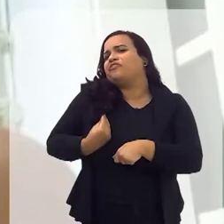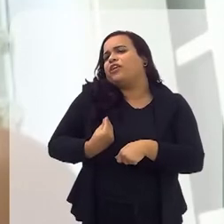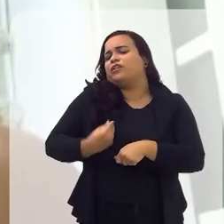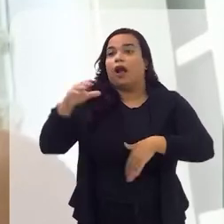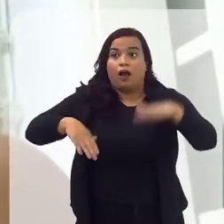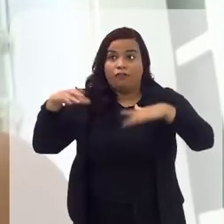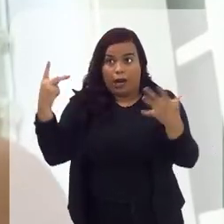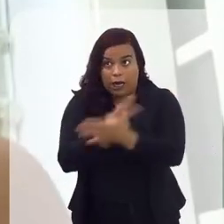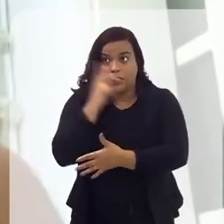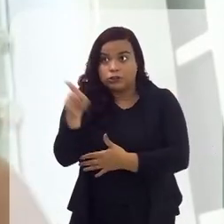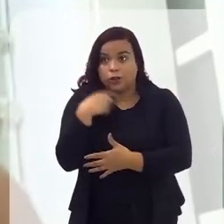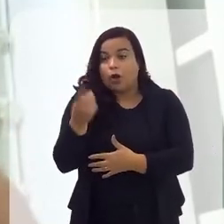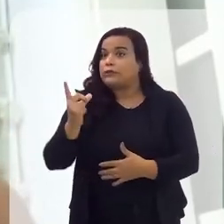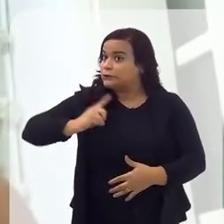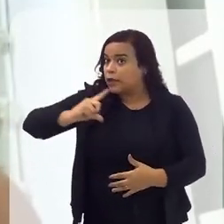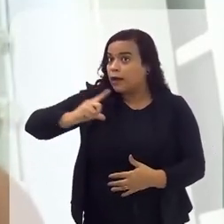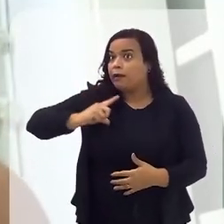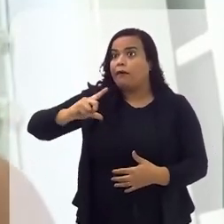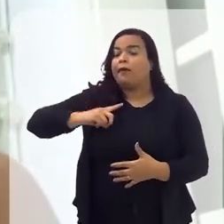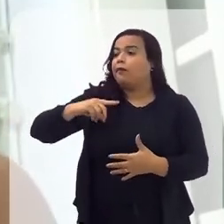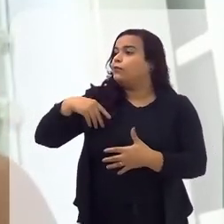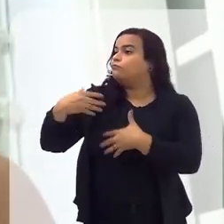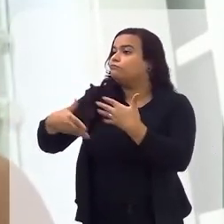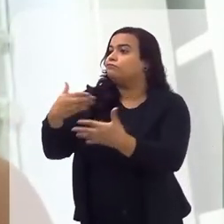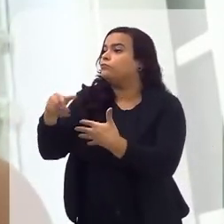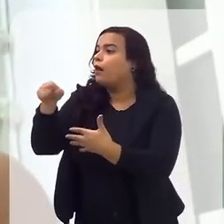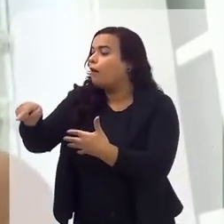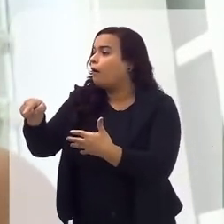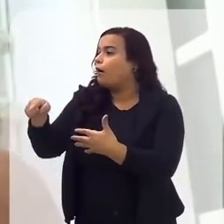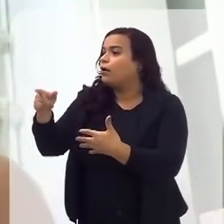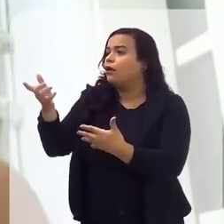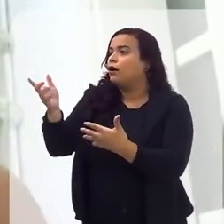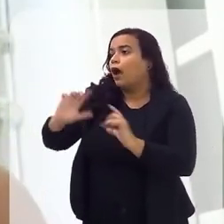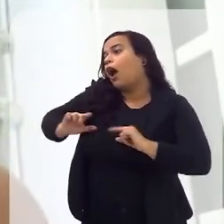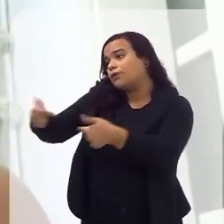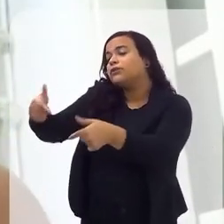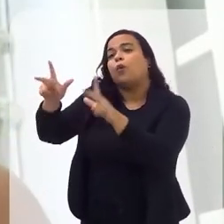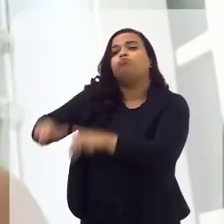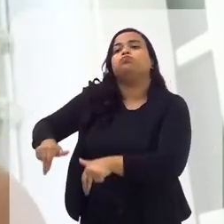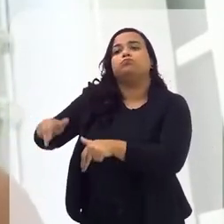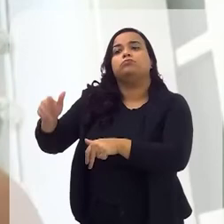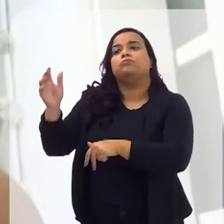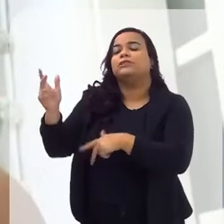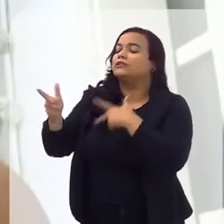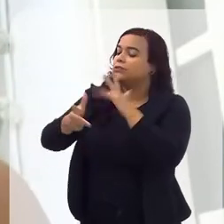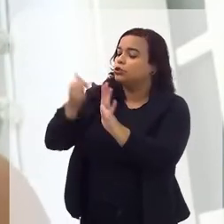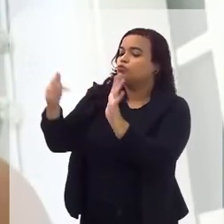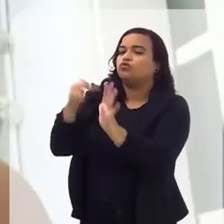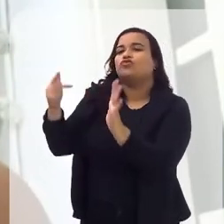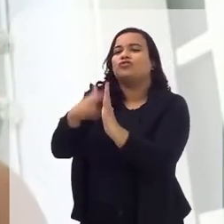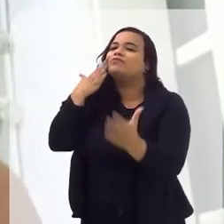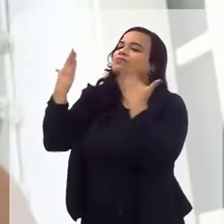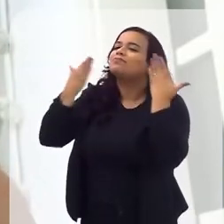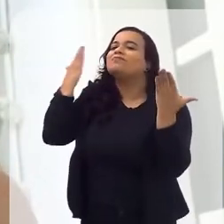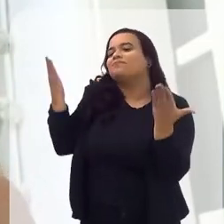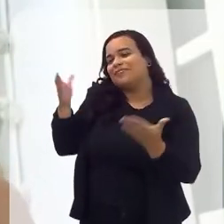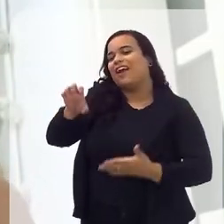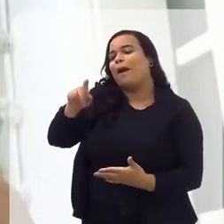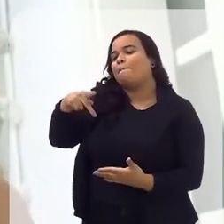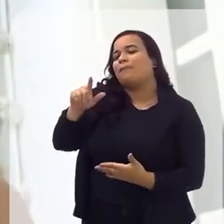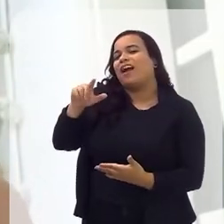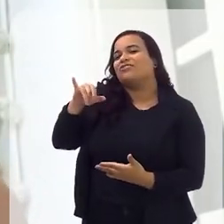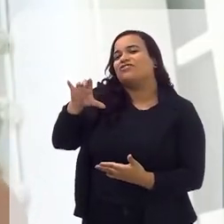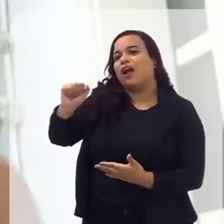gente acaba ficando sujeita a determinados tipos de práticas como essas das cirurgias plásticas, também, tanto por